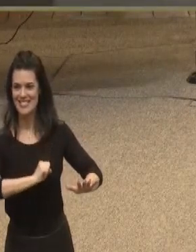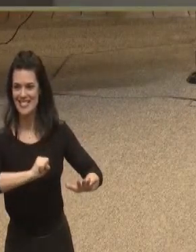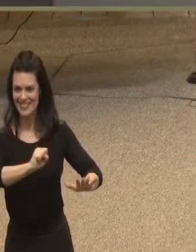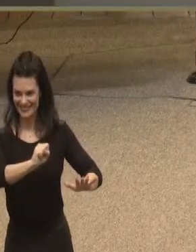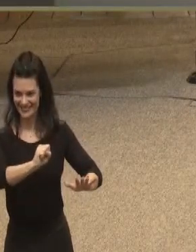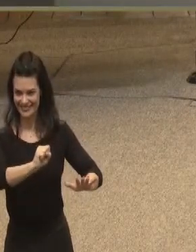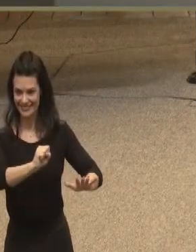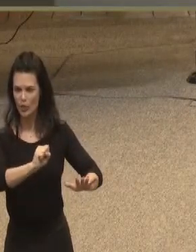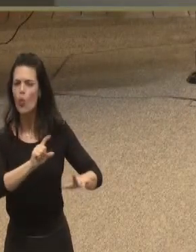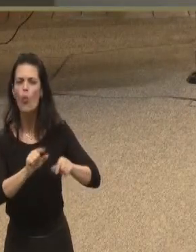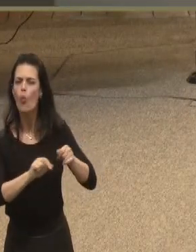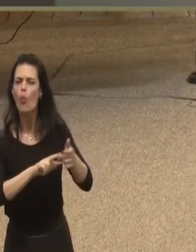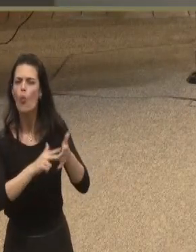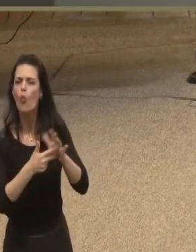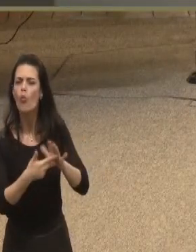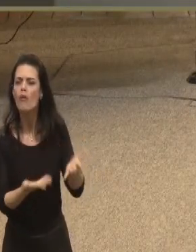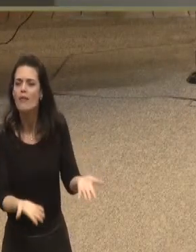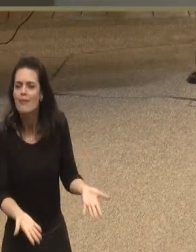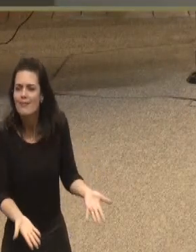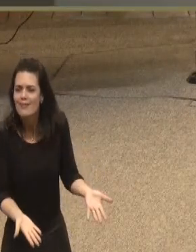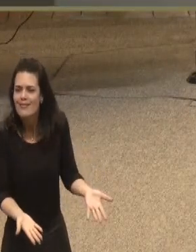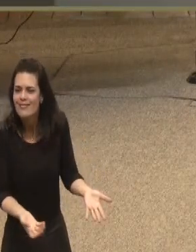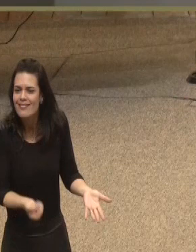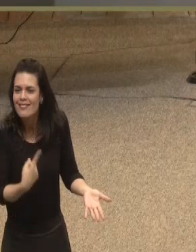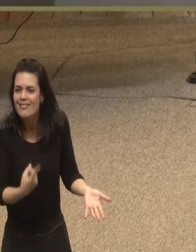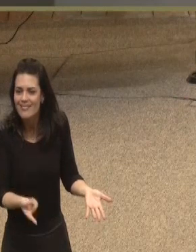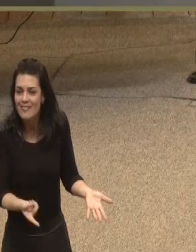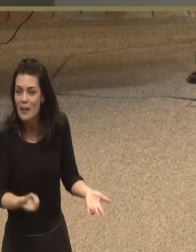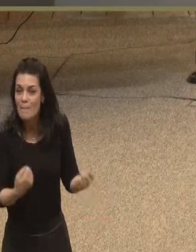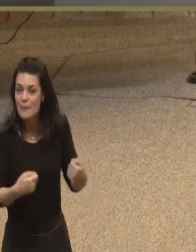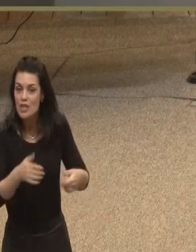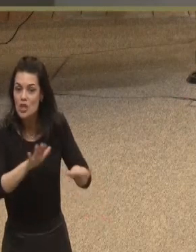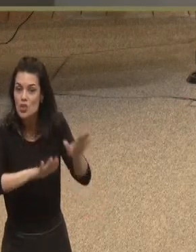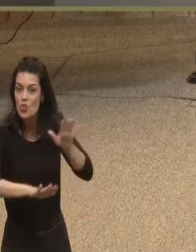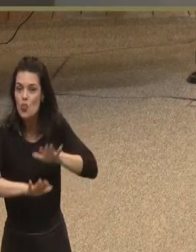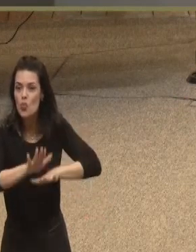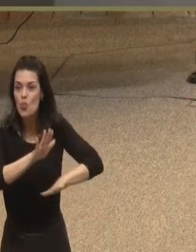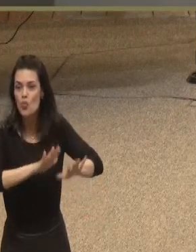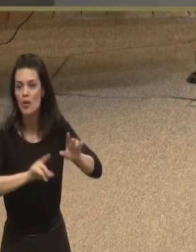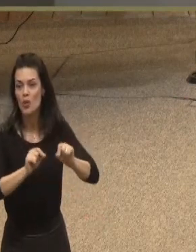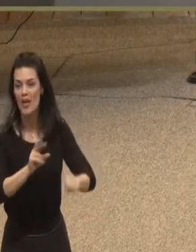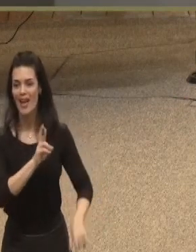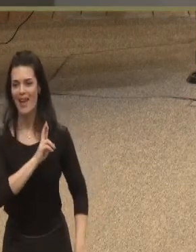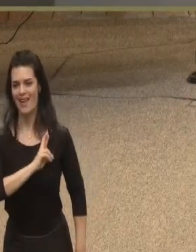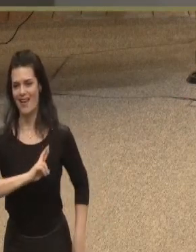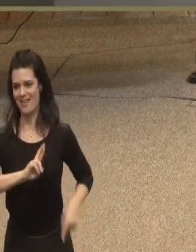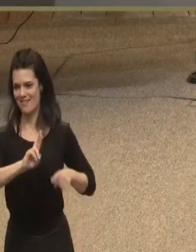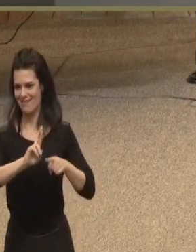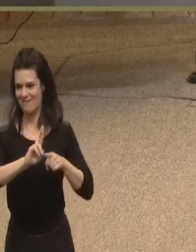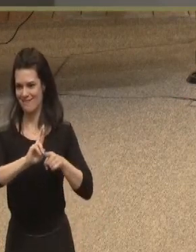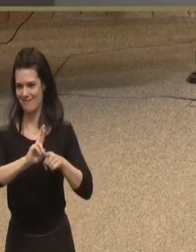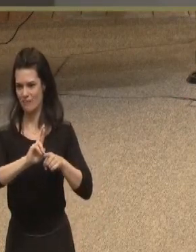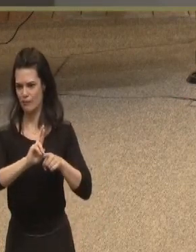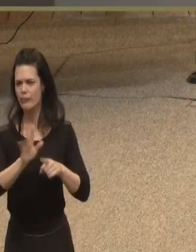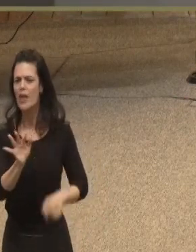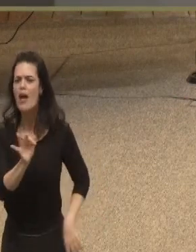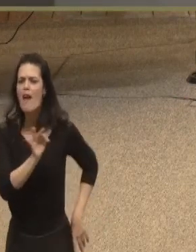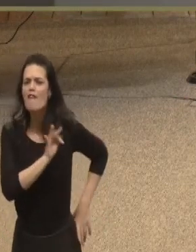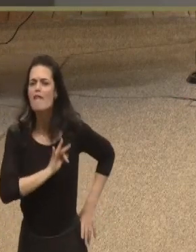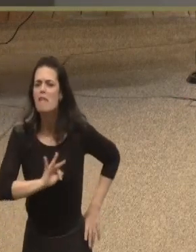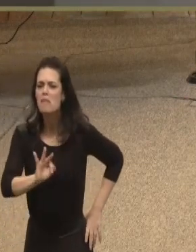dos fariseus, ele falou sobre o perigo da religiosidade. Quem eram os